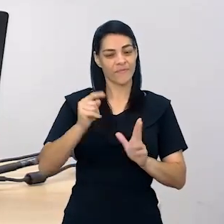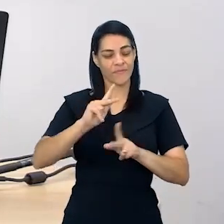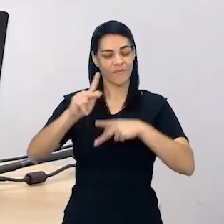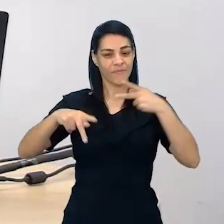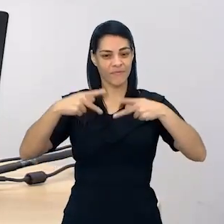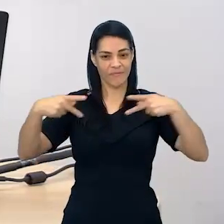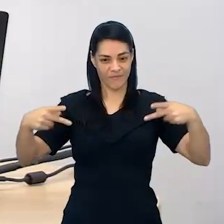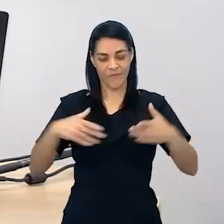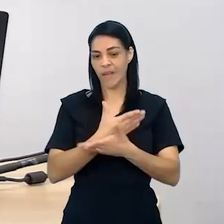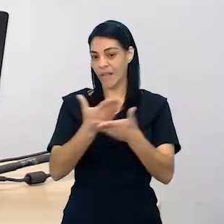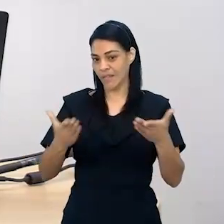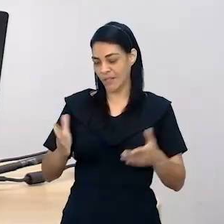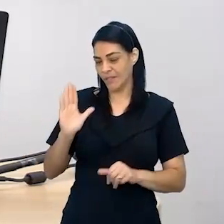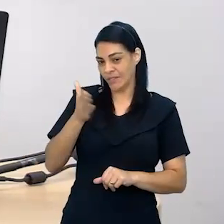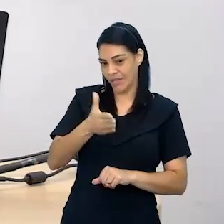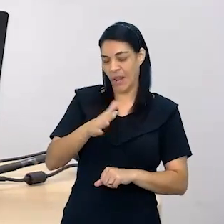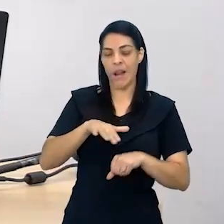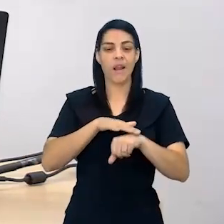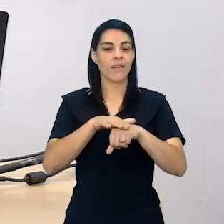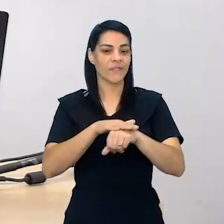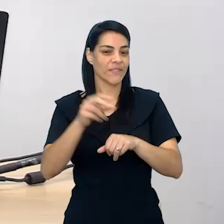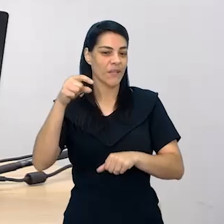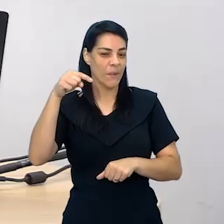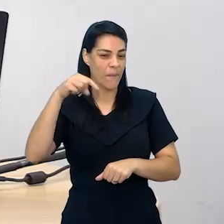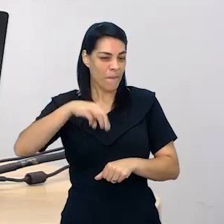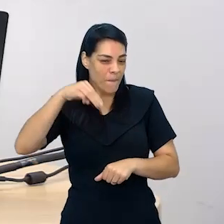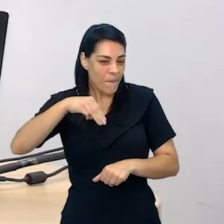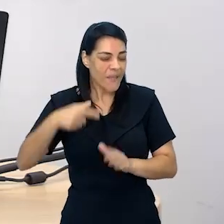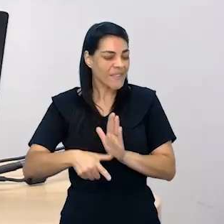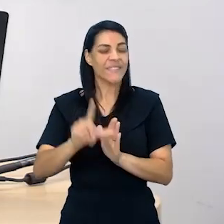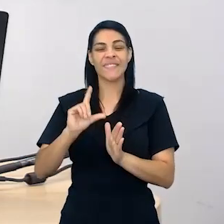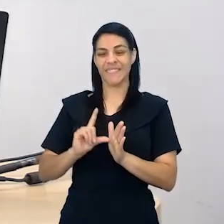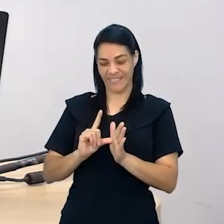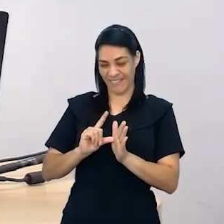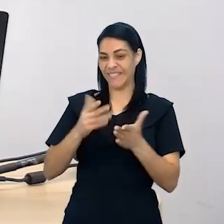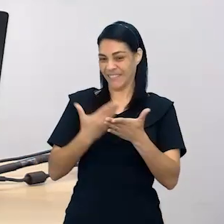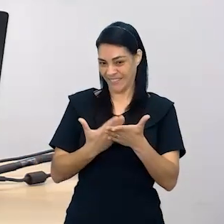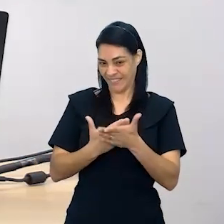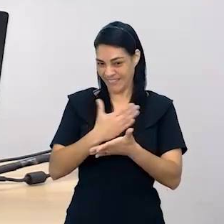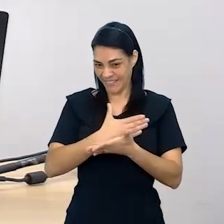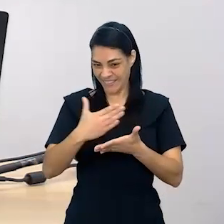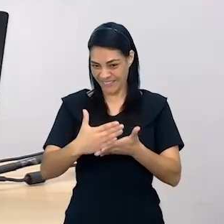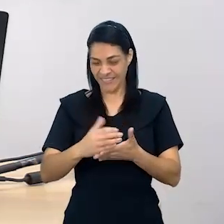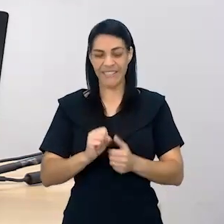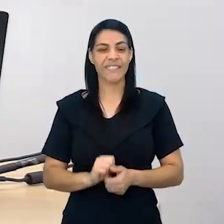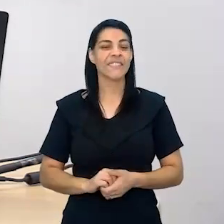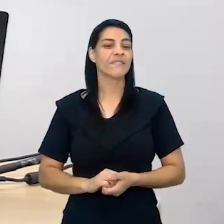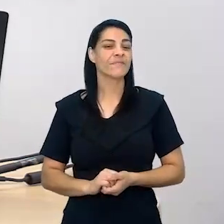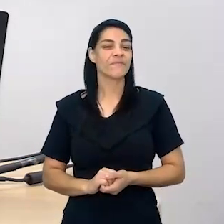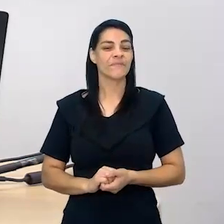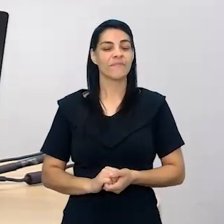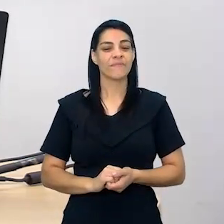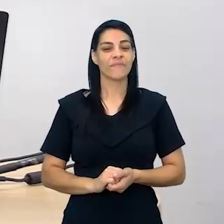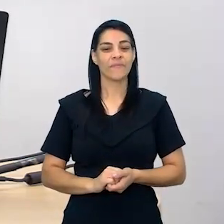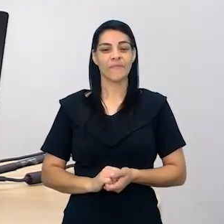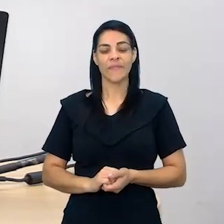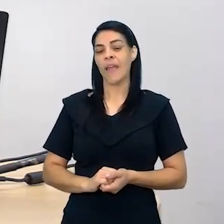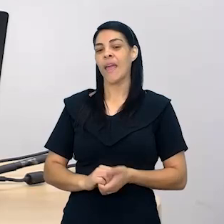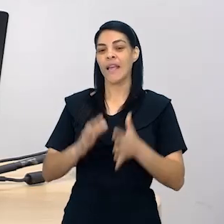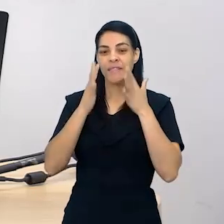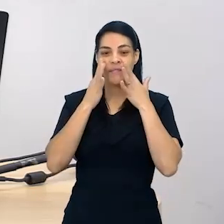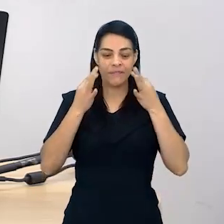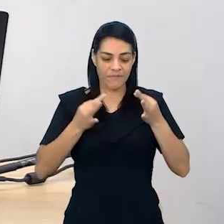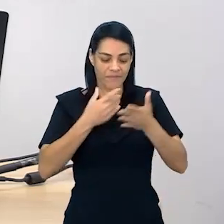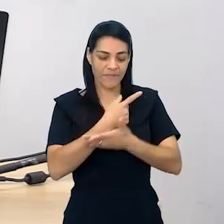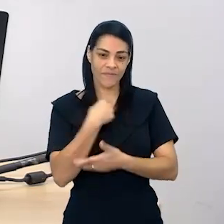a gente tava aqui conversando minutos antes e quais que destacar Quais que chamaram a nossa atenção né